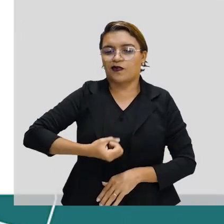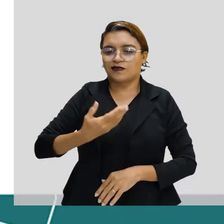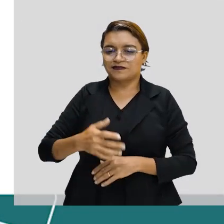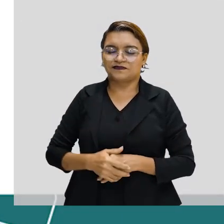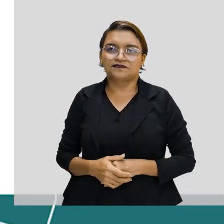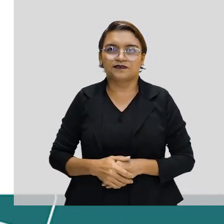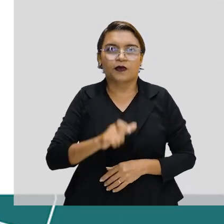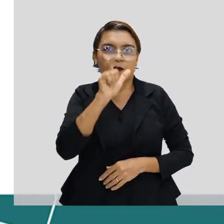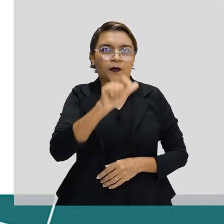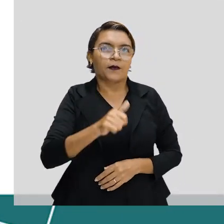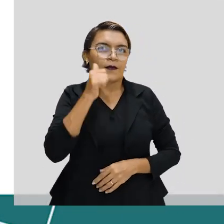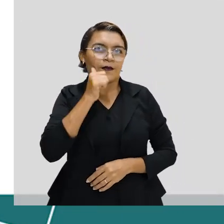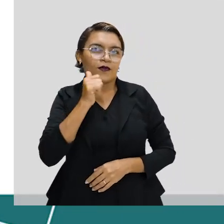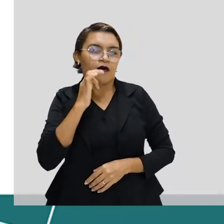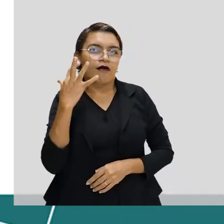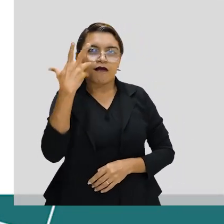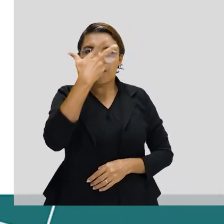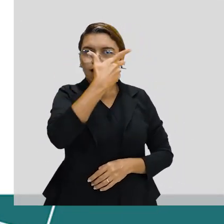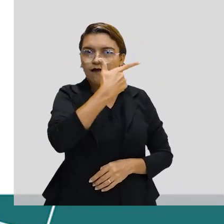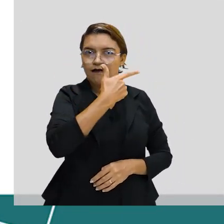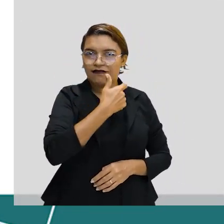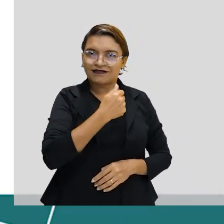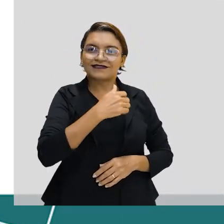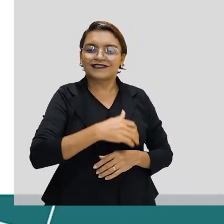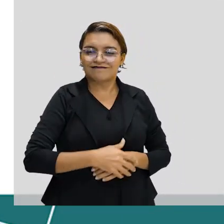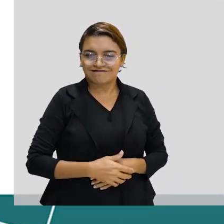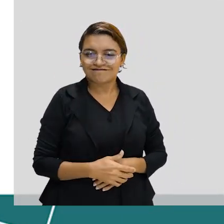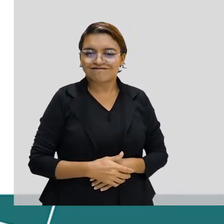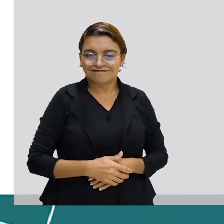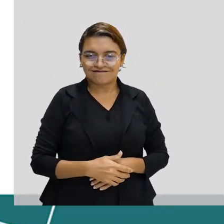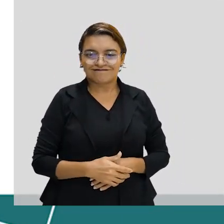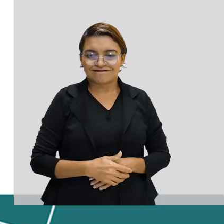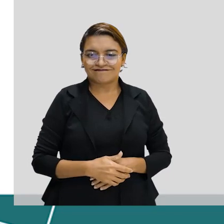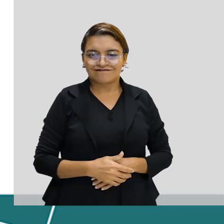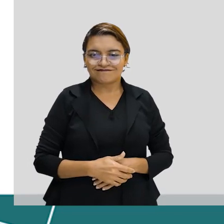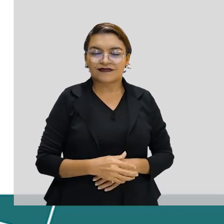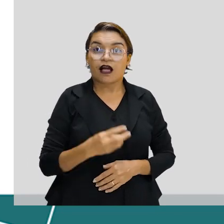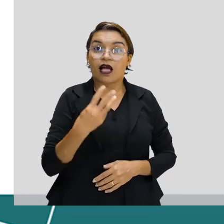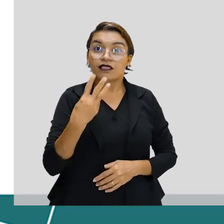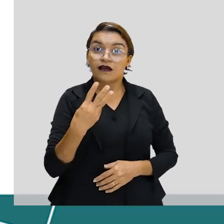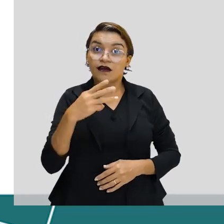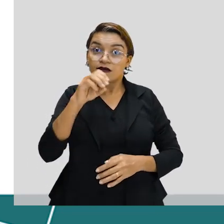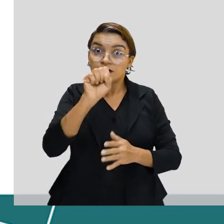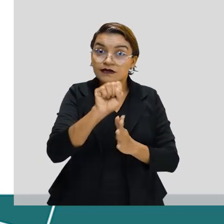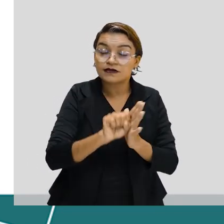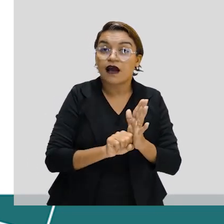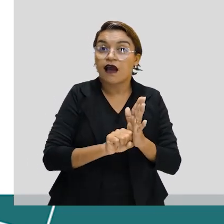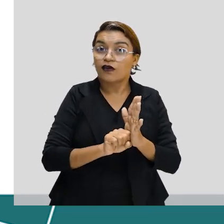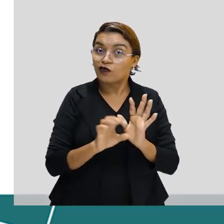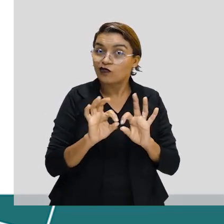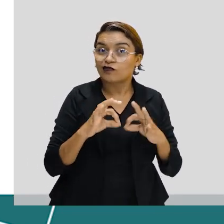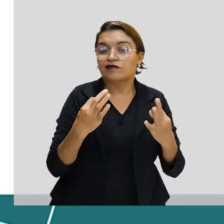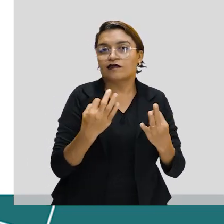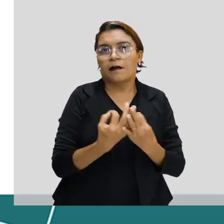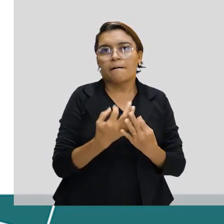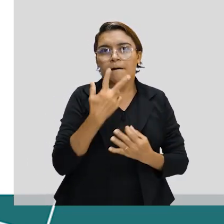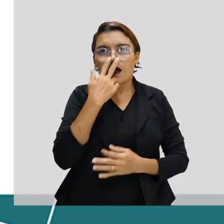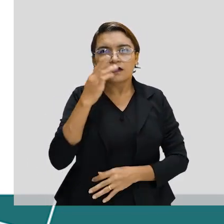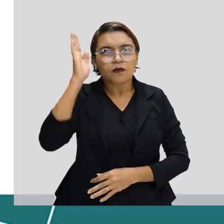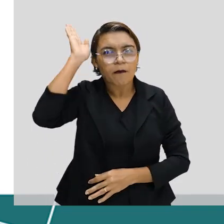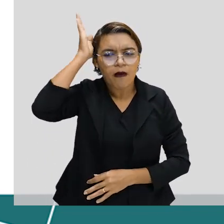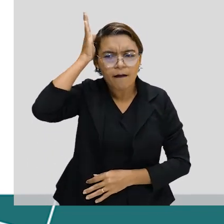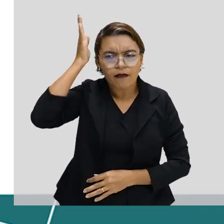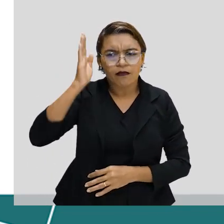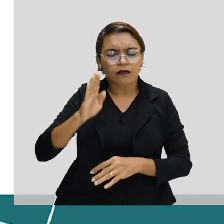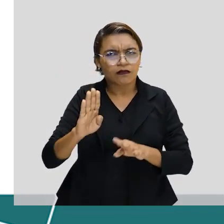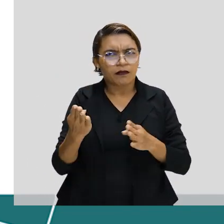Moça linda, bem tratada. Moça linda, bem tratada. 3 séculos de família. Burra como uma porta, um